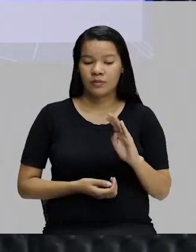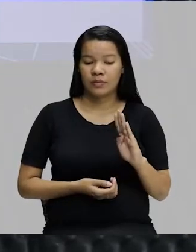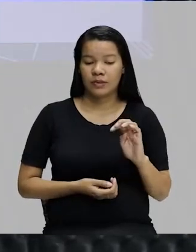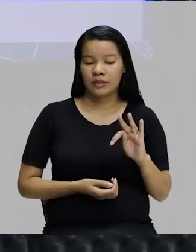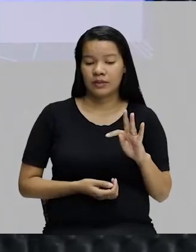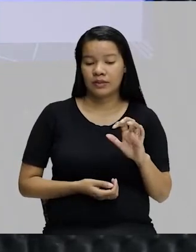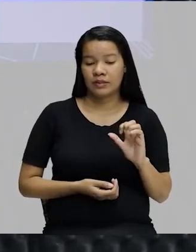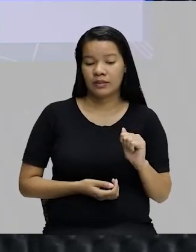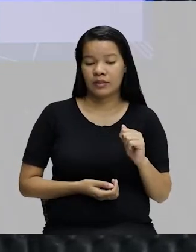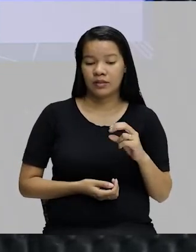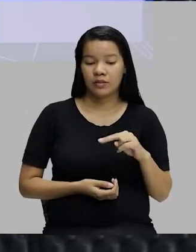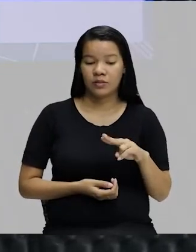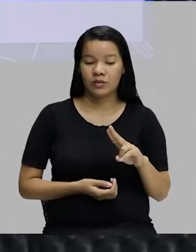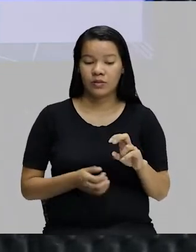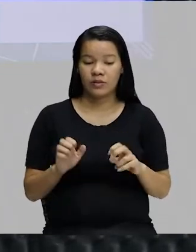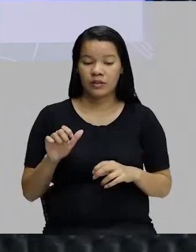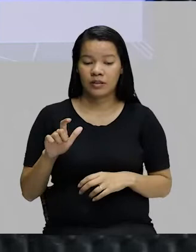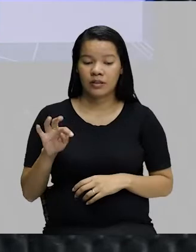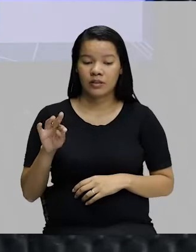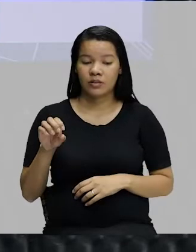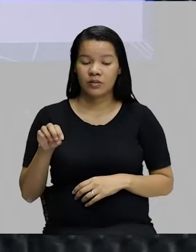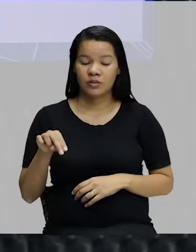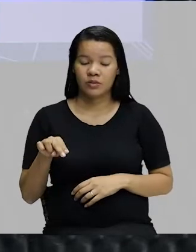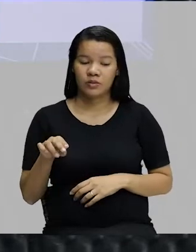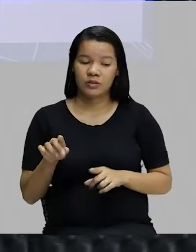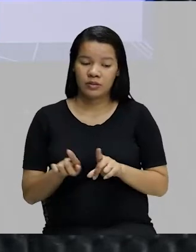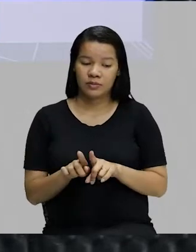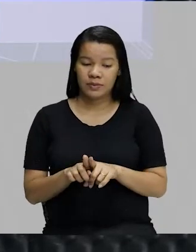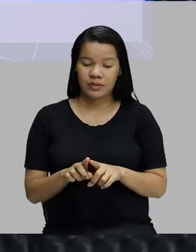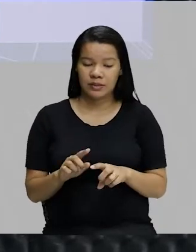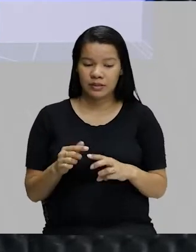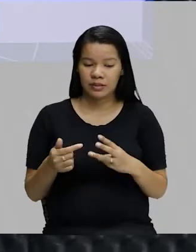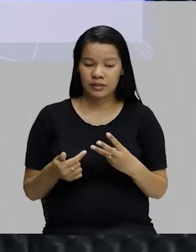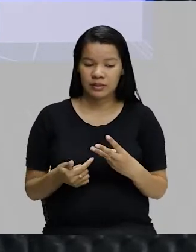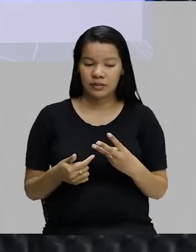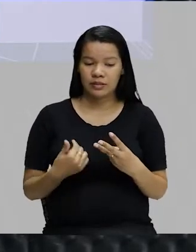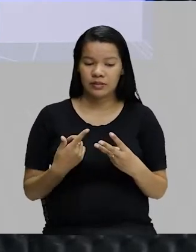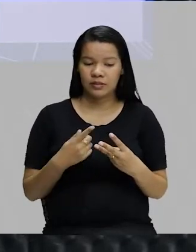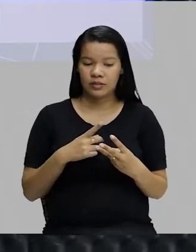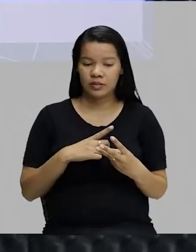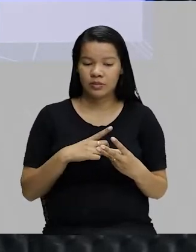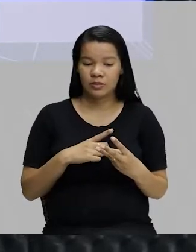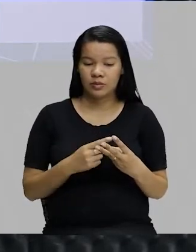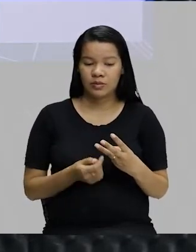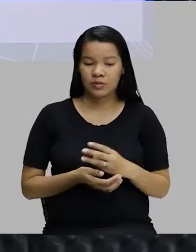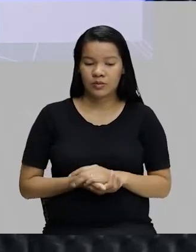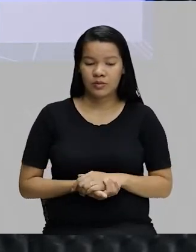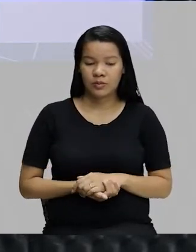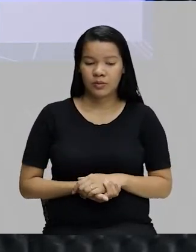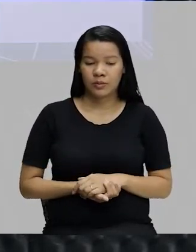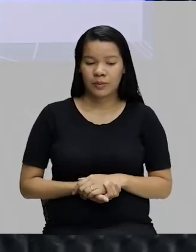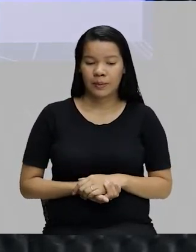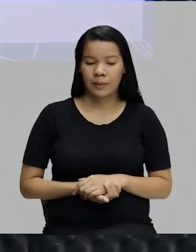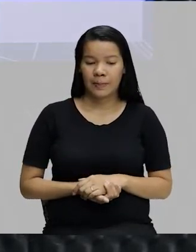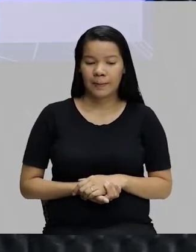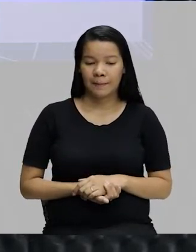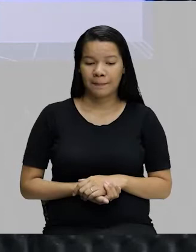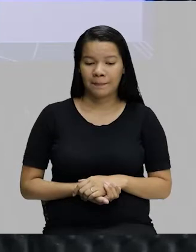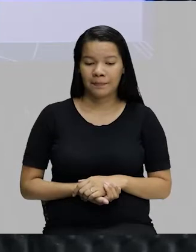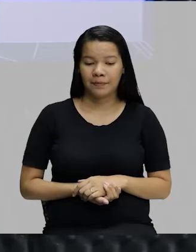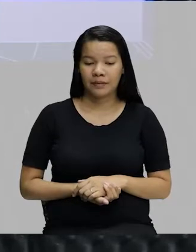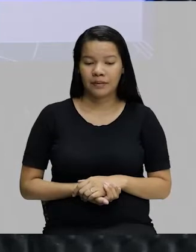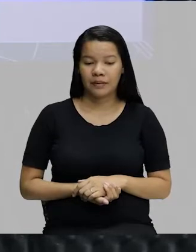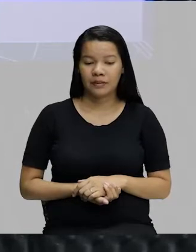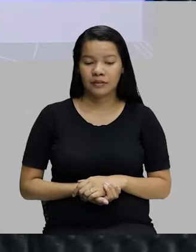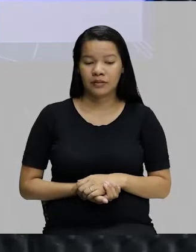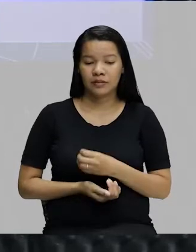3, ó, nós temos o boro, certo? O berílio se transformando no boro, certo?